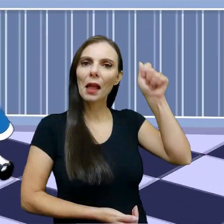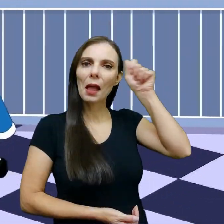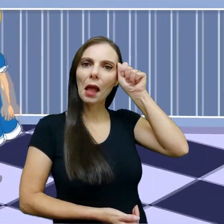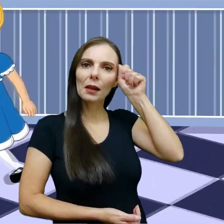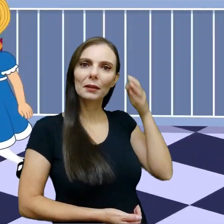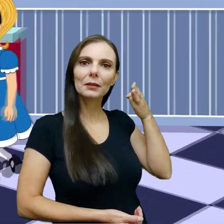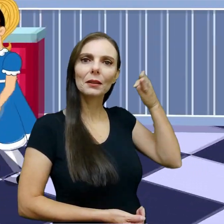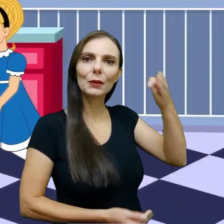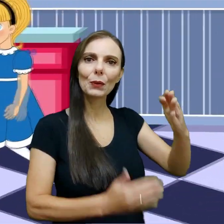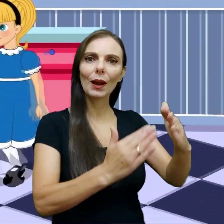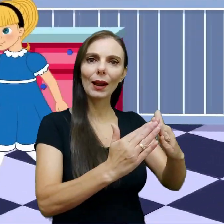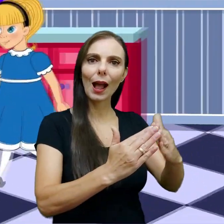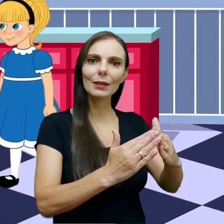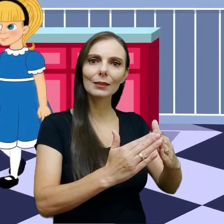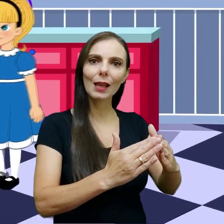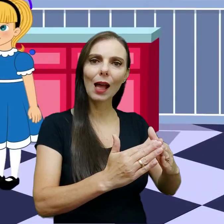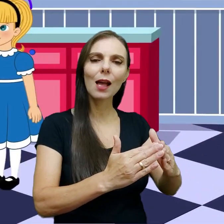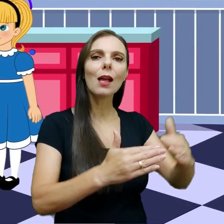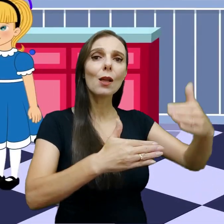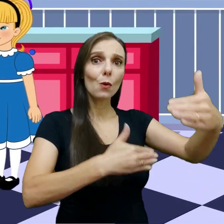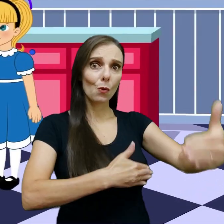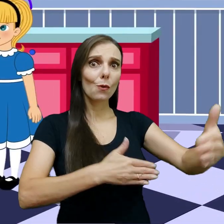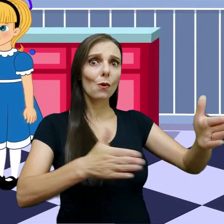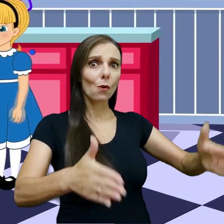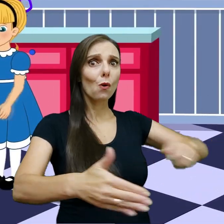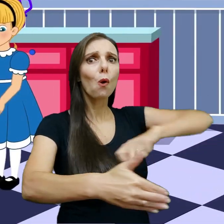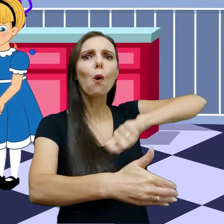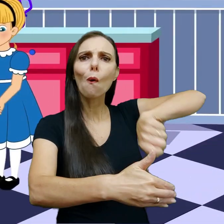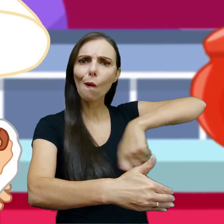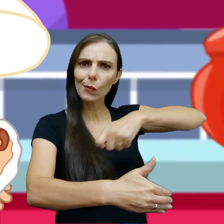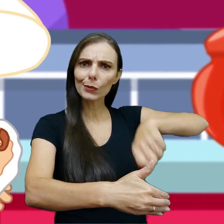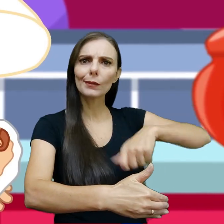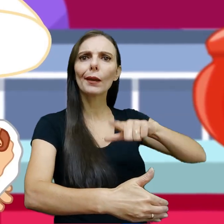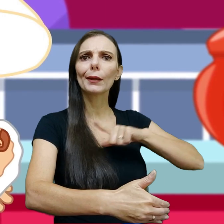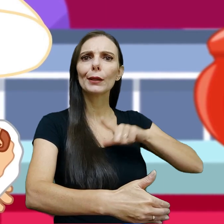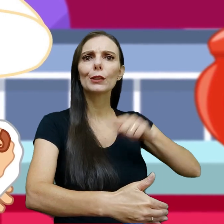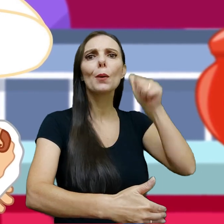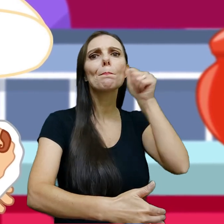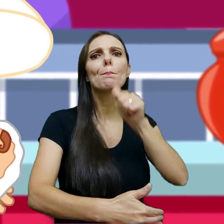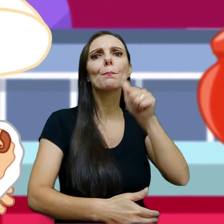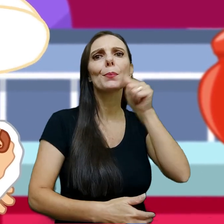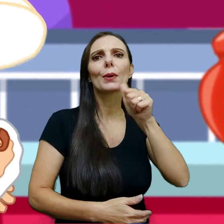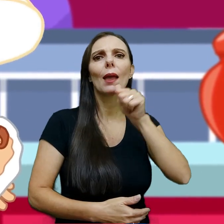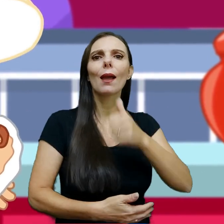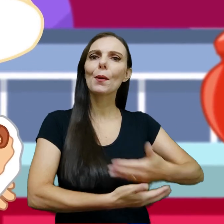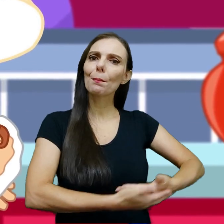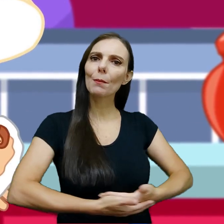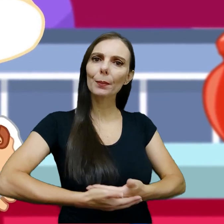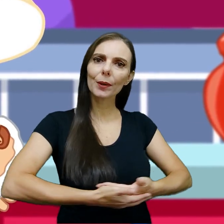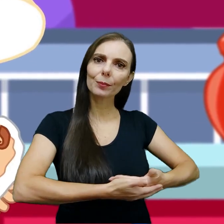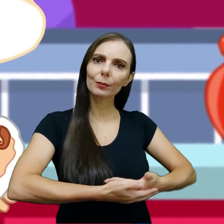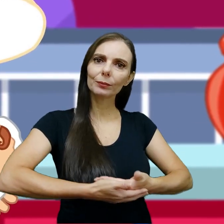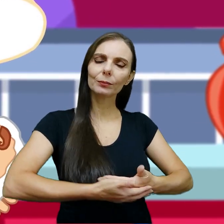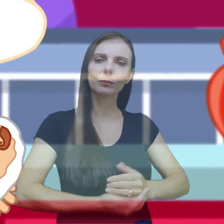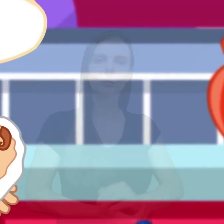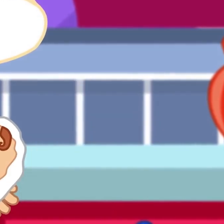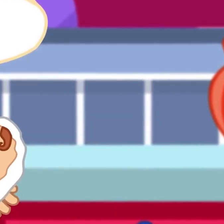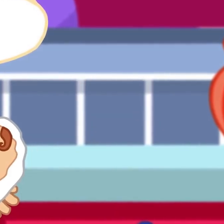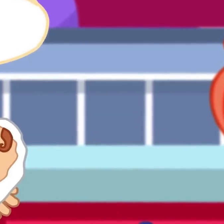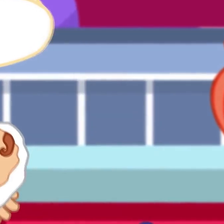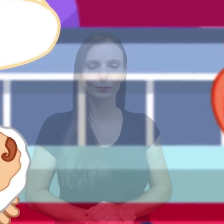Quando entrou na casa, Alice encontrou-se em uma cozinha. Bem no meio da cozinha havia uma mulher com um bebê nos